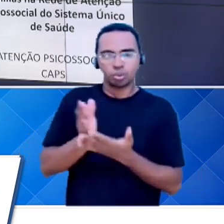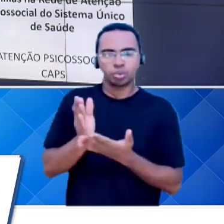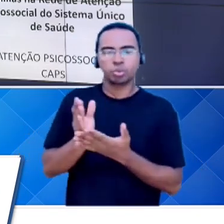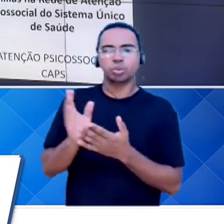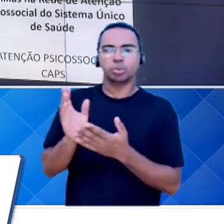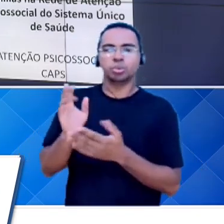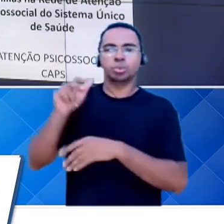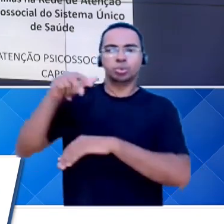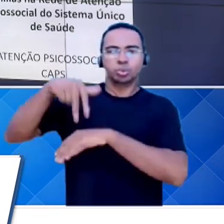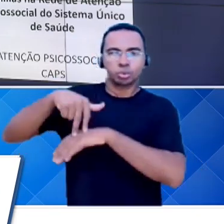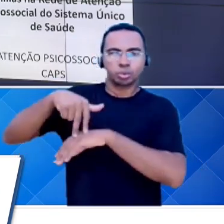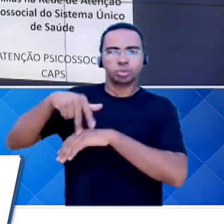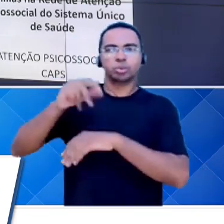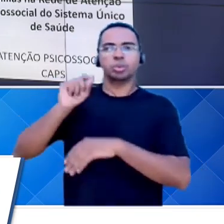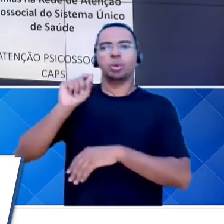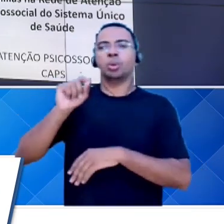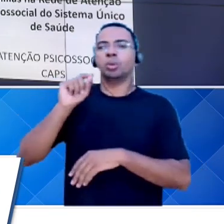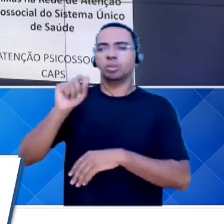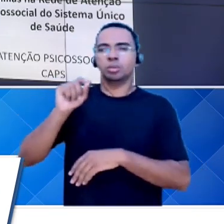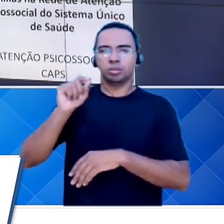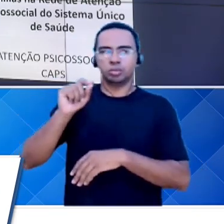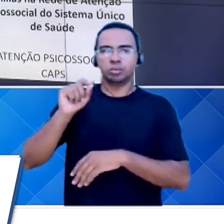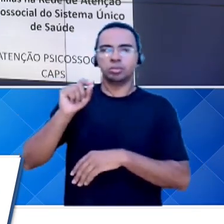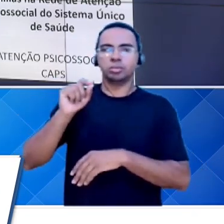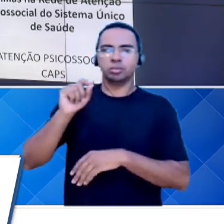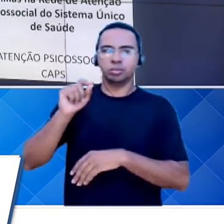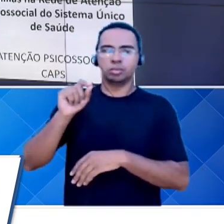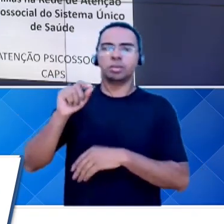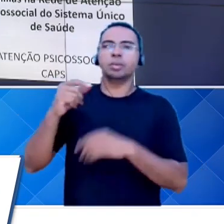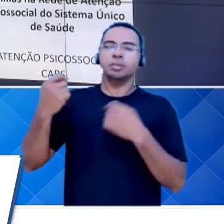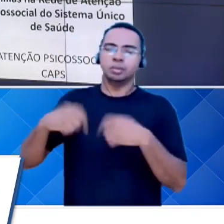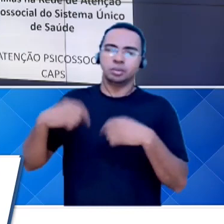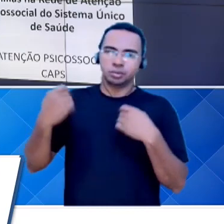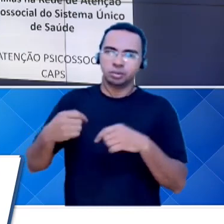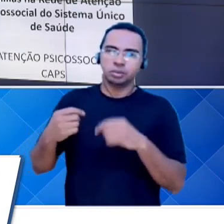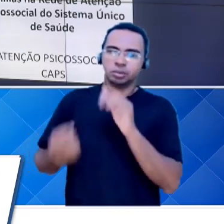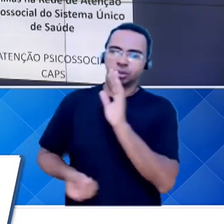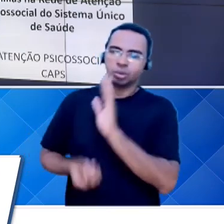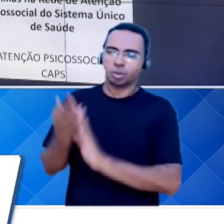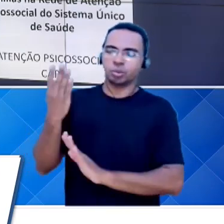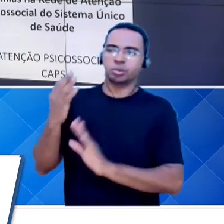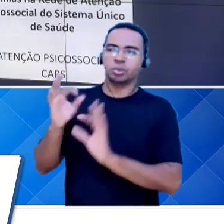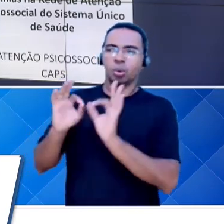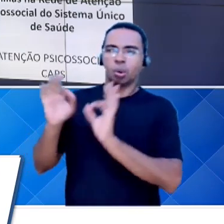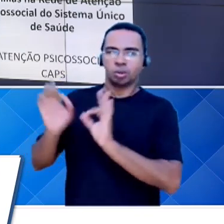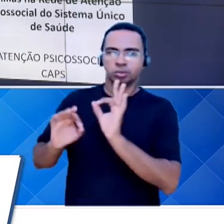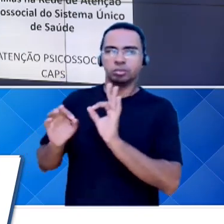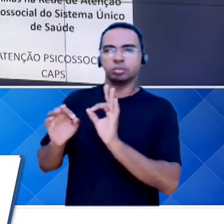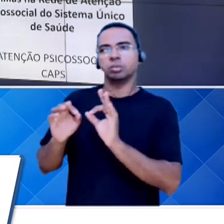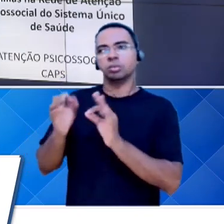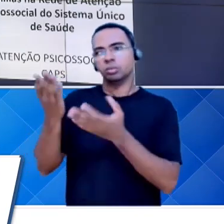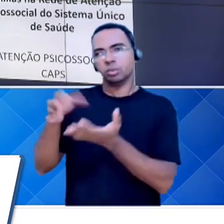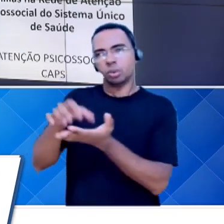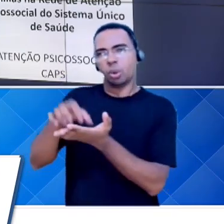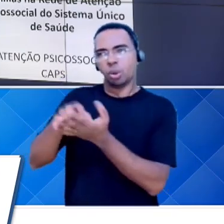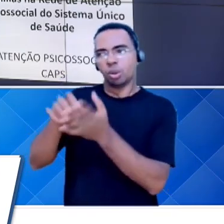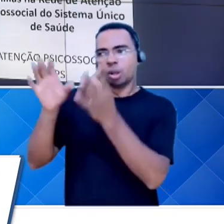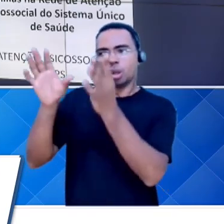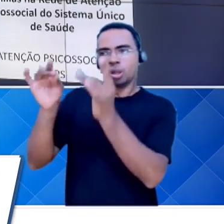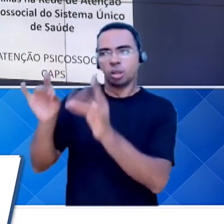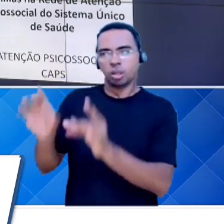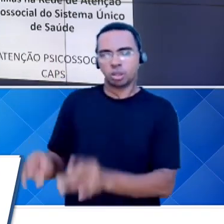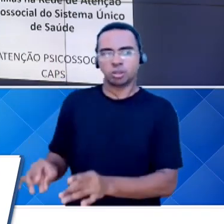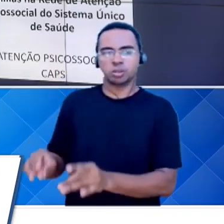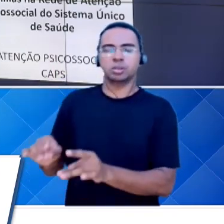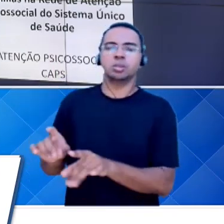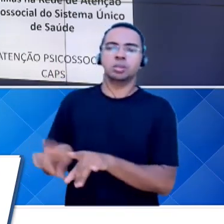que há a necessidade de reabilitação, e isso é feito então pelos Centros Especializados em Reabilitação, que é